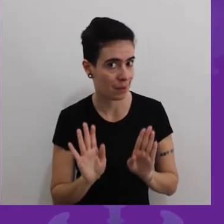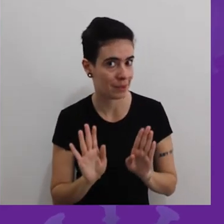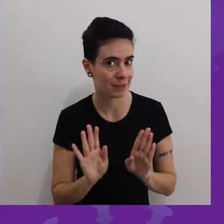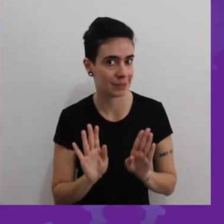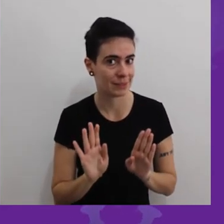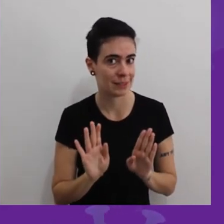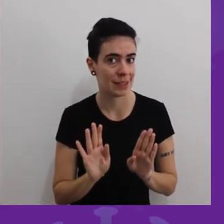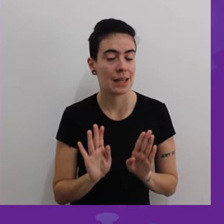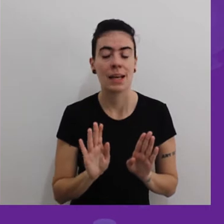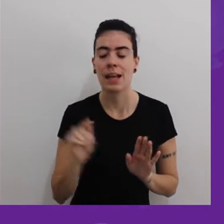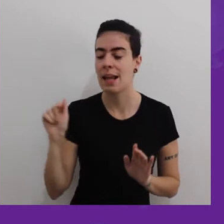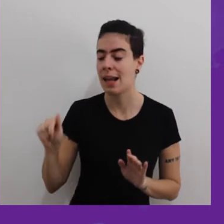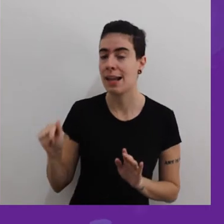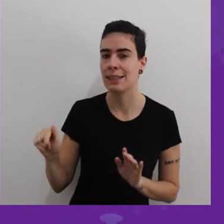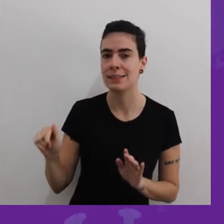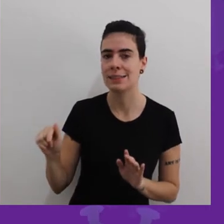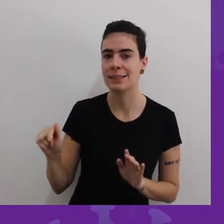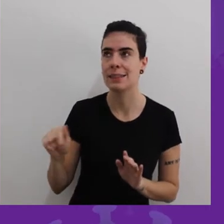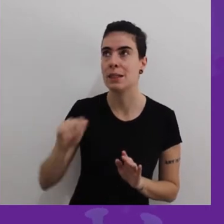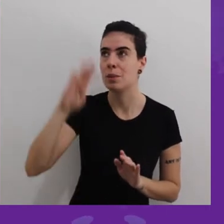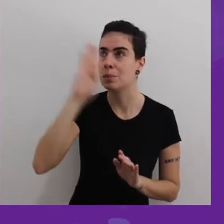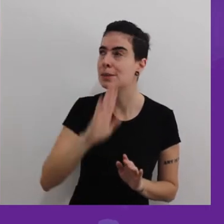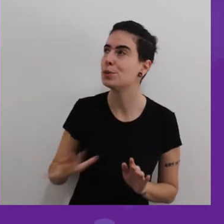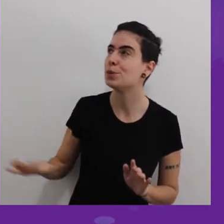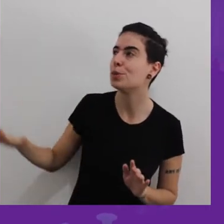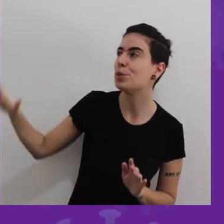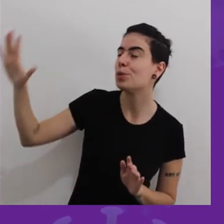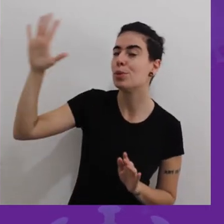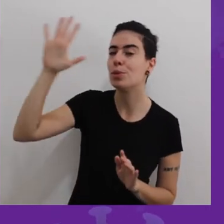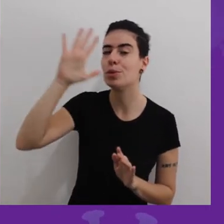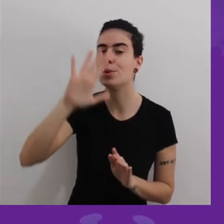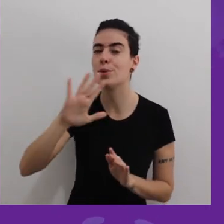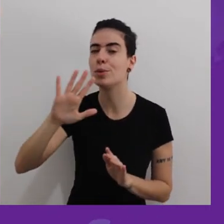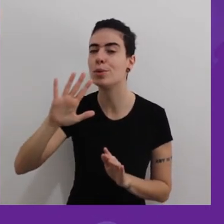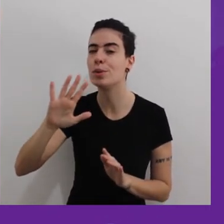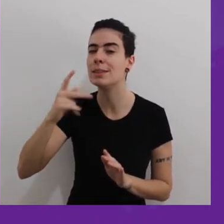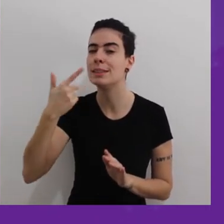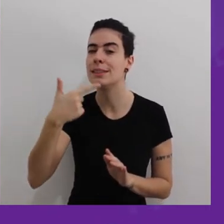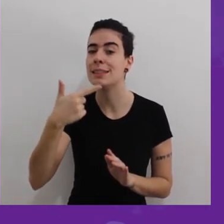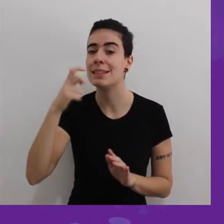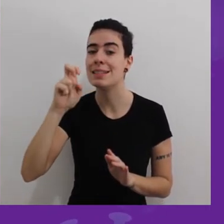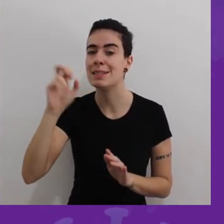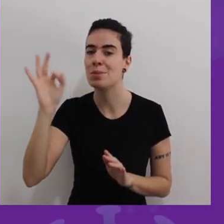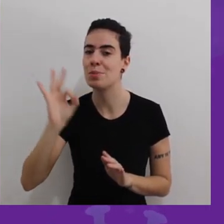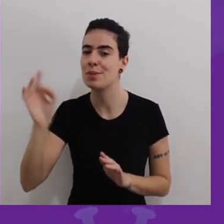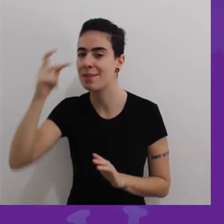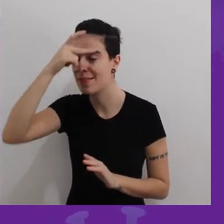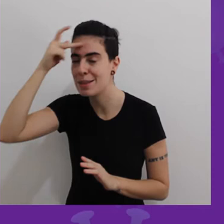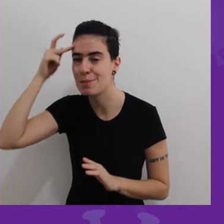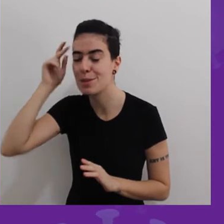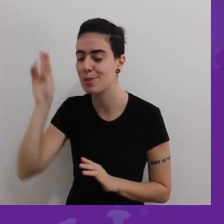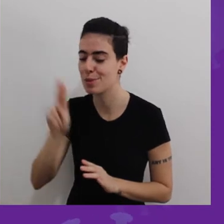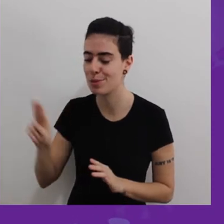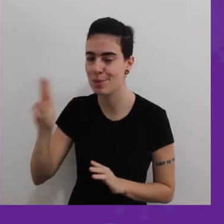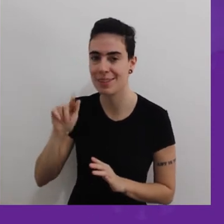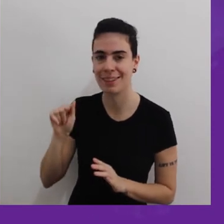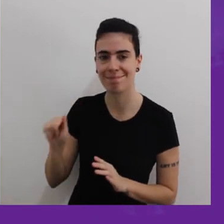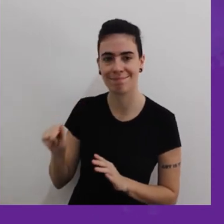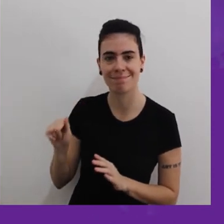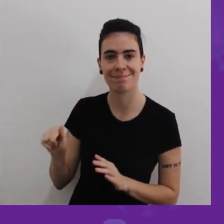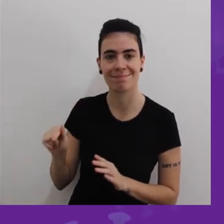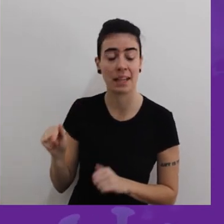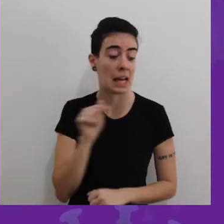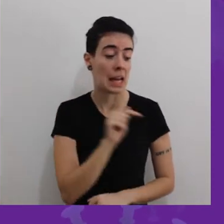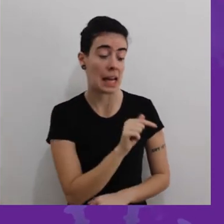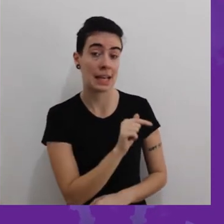do setor privado só que esses 45 porcento dos leitos de sus estão disponíveis para 75 por cento da